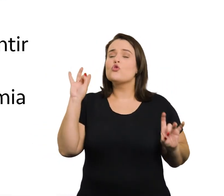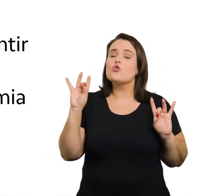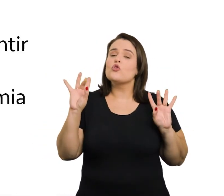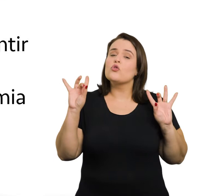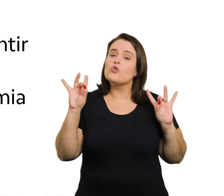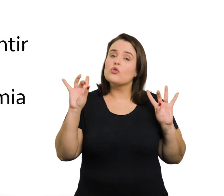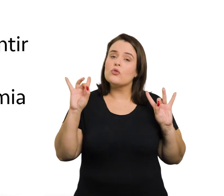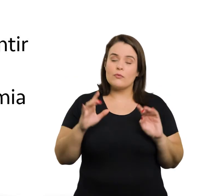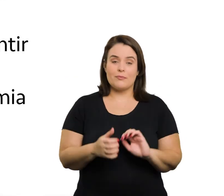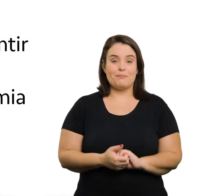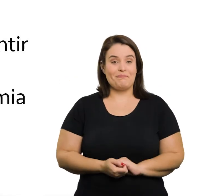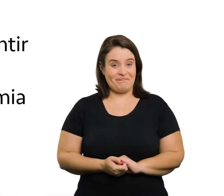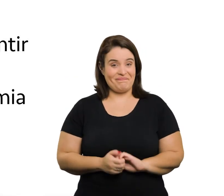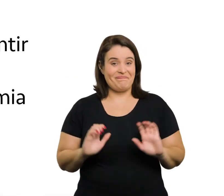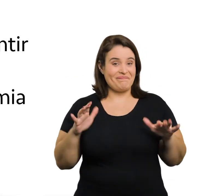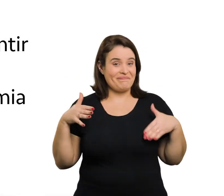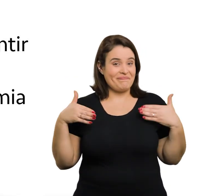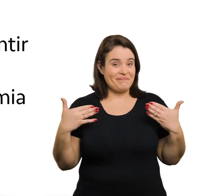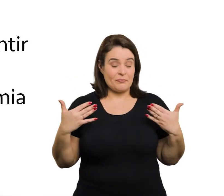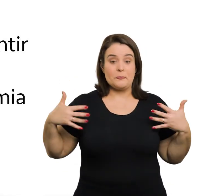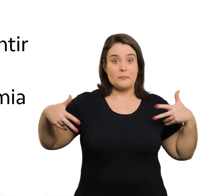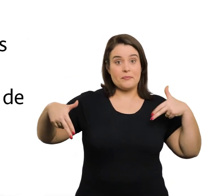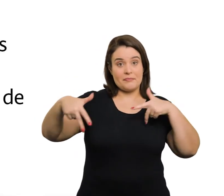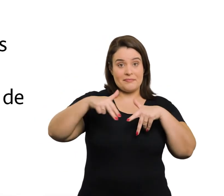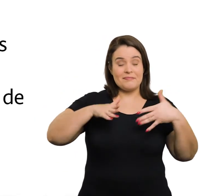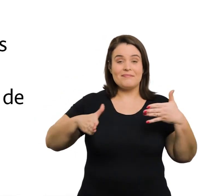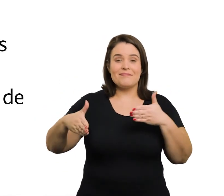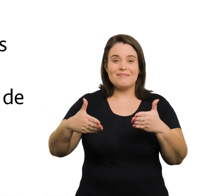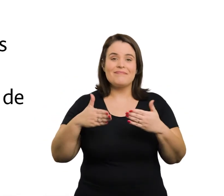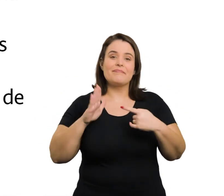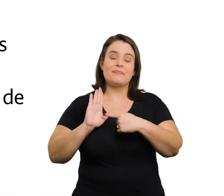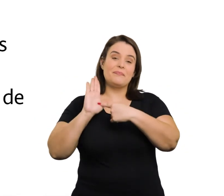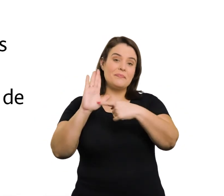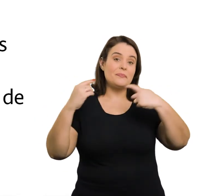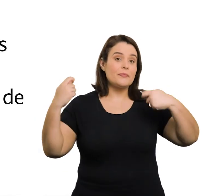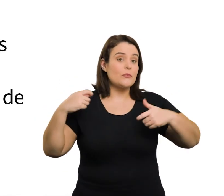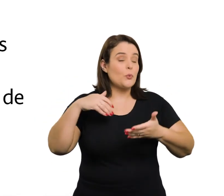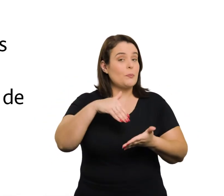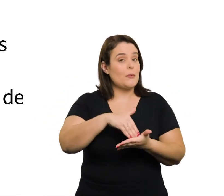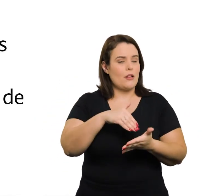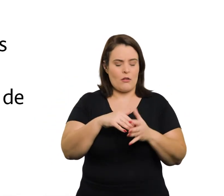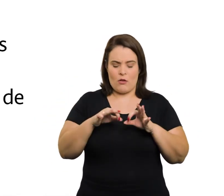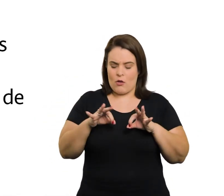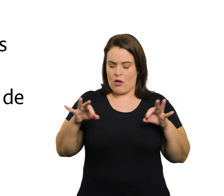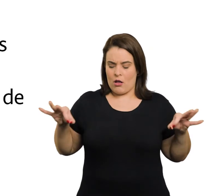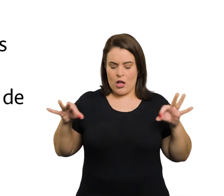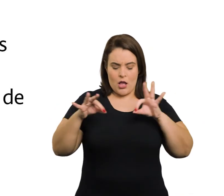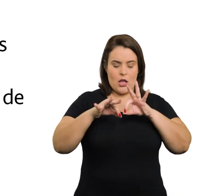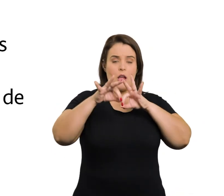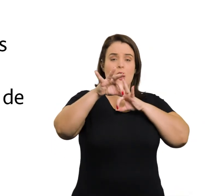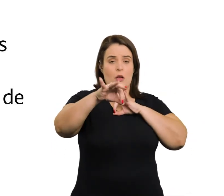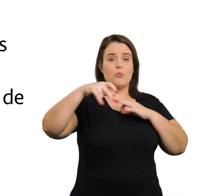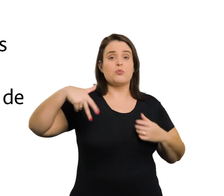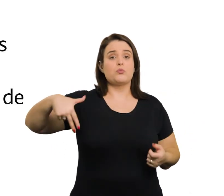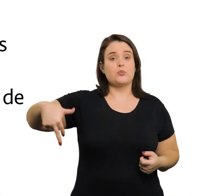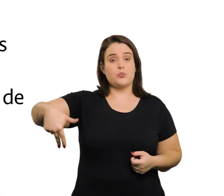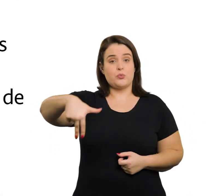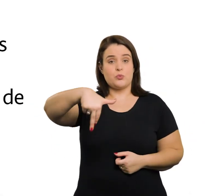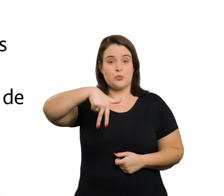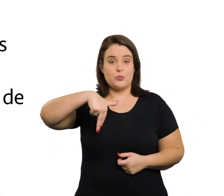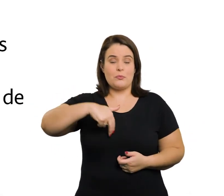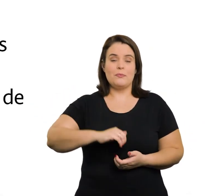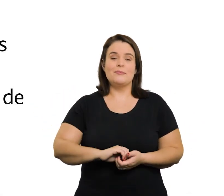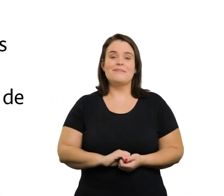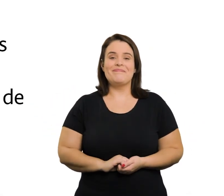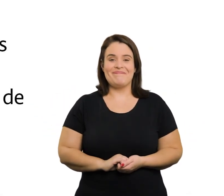com total autonomia e independência. Para isso, os percursos devem apresentar dimensões mínimas de largura